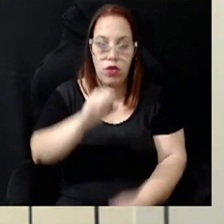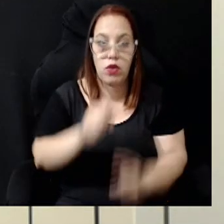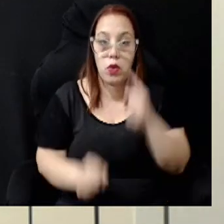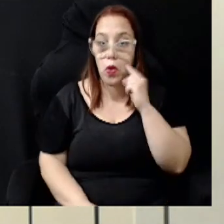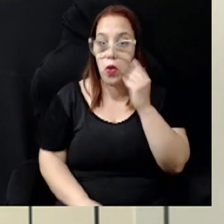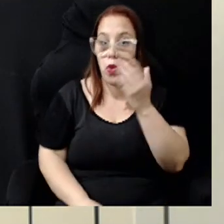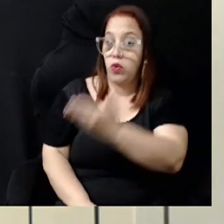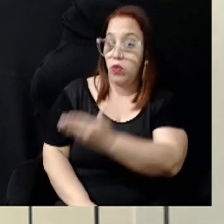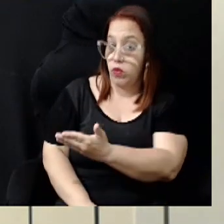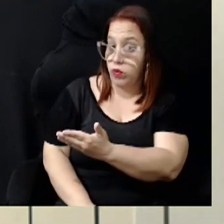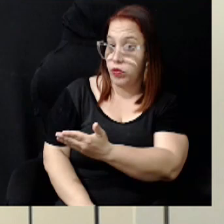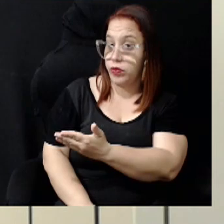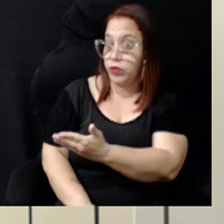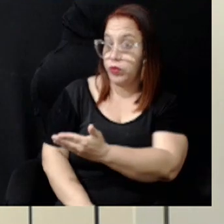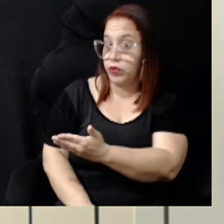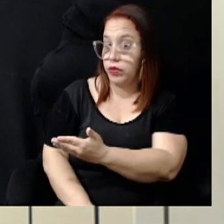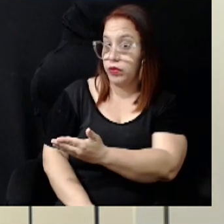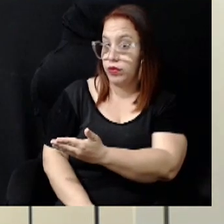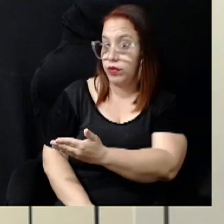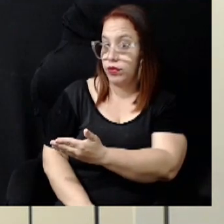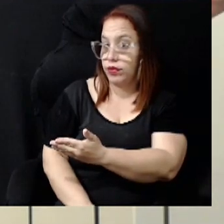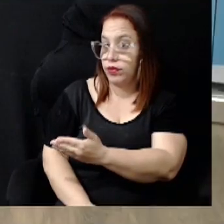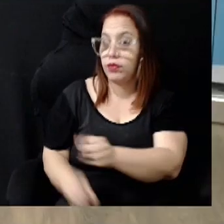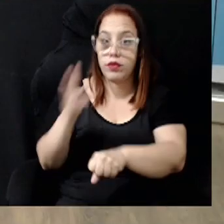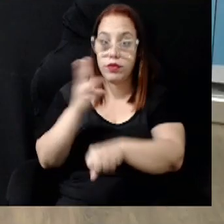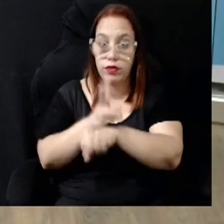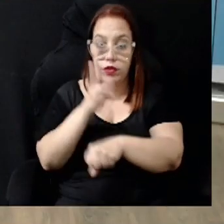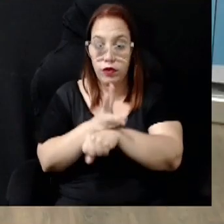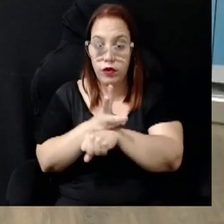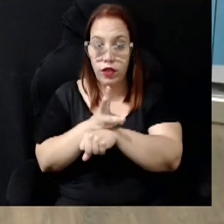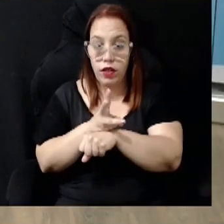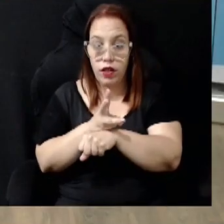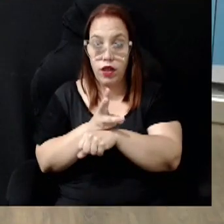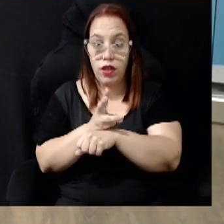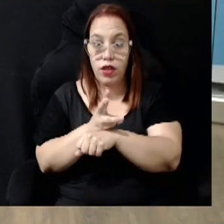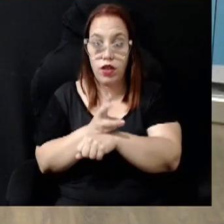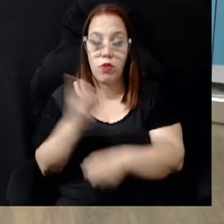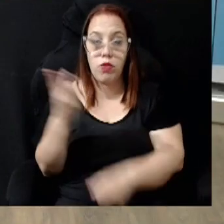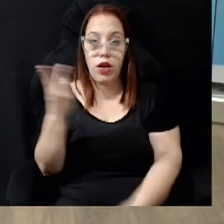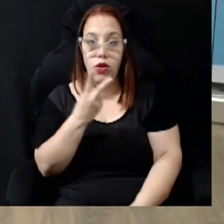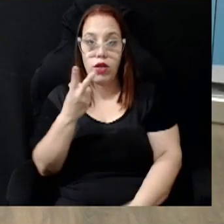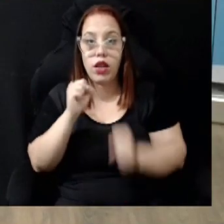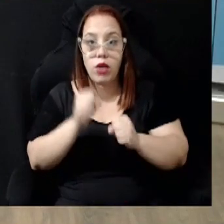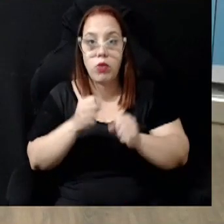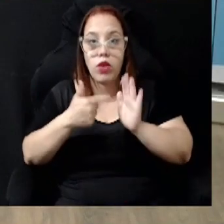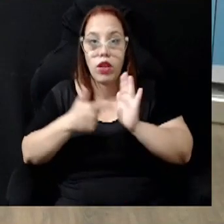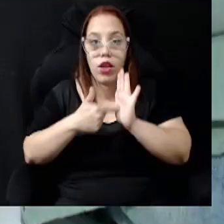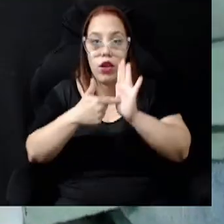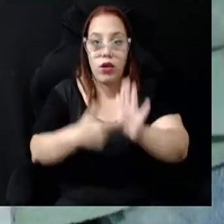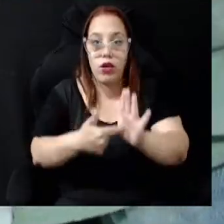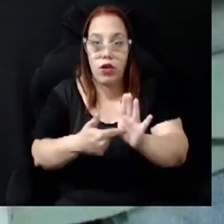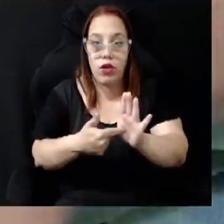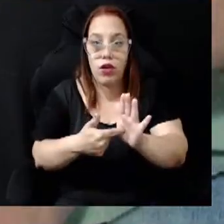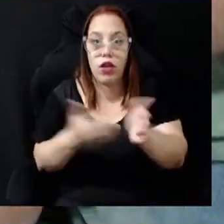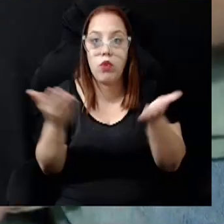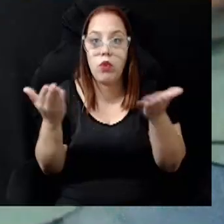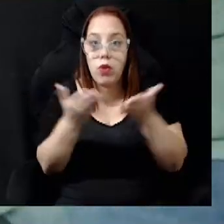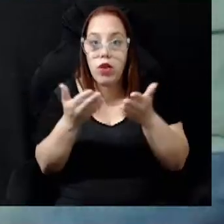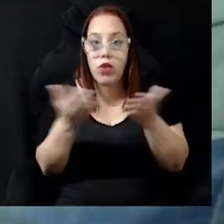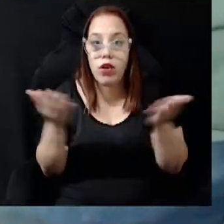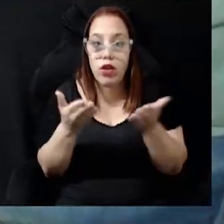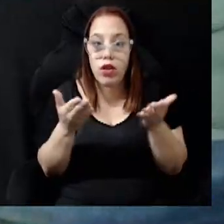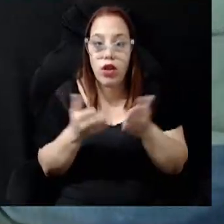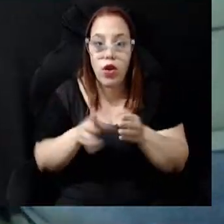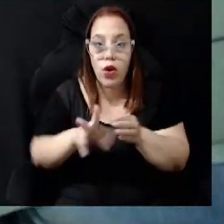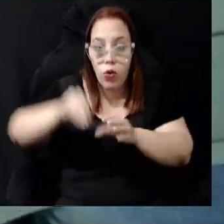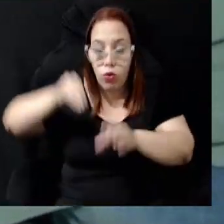978293776 é o número do nosso WhatsApp. Ó, eu vou virar até para dois aqui, se puder mostrar. Chegando neste exato momento, tirando do papel.